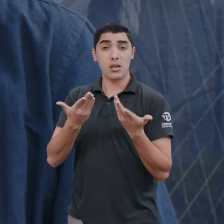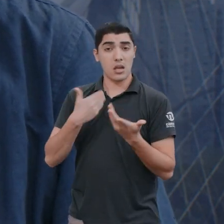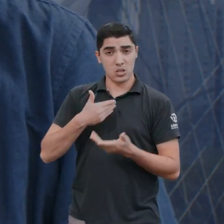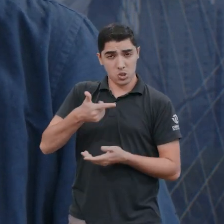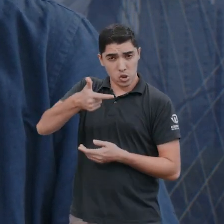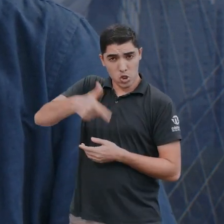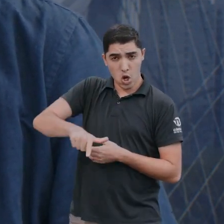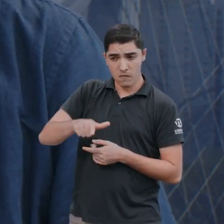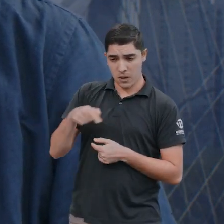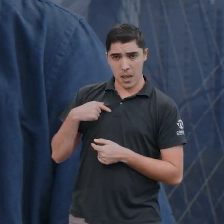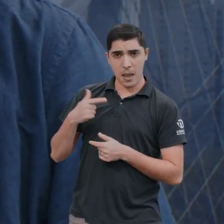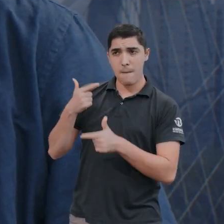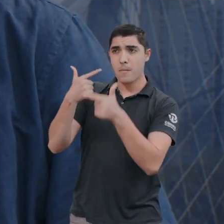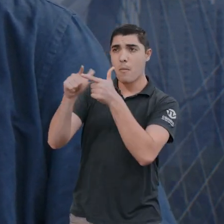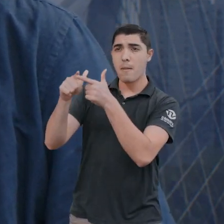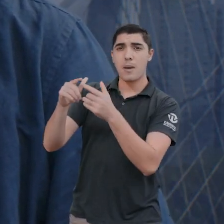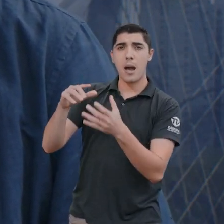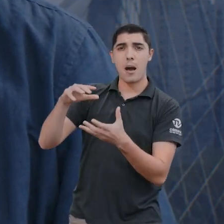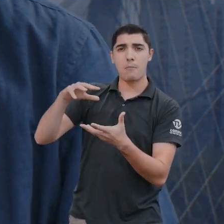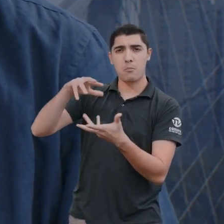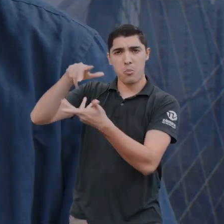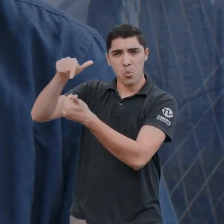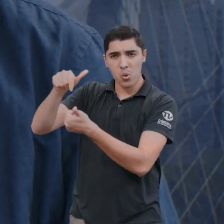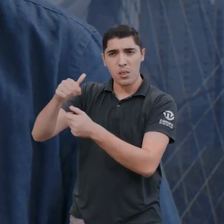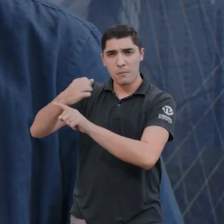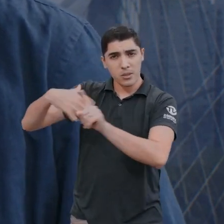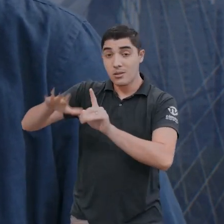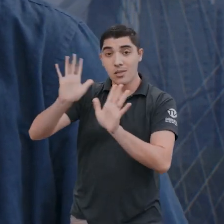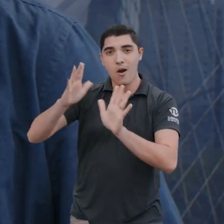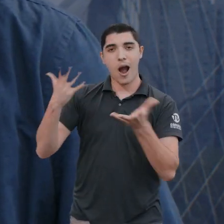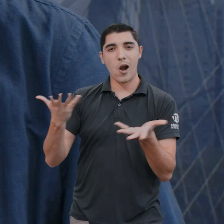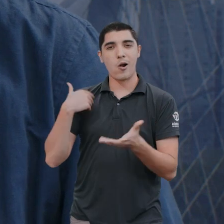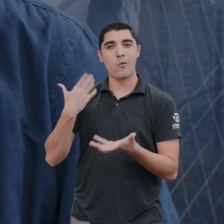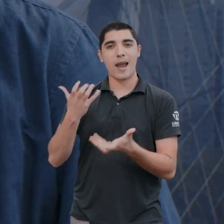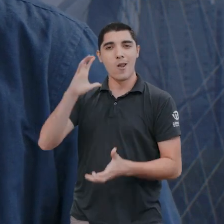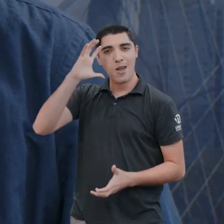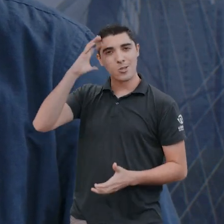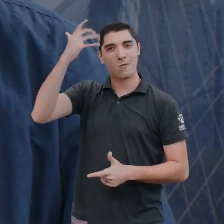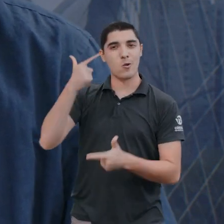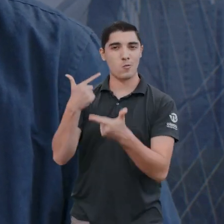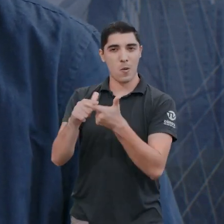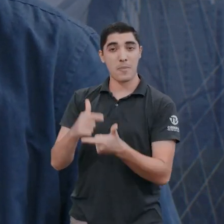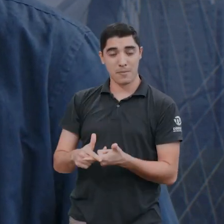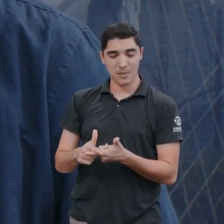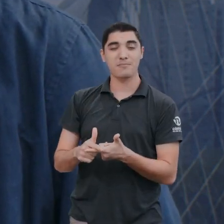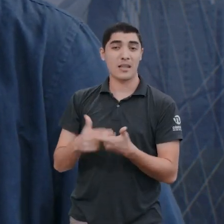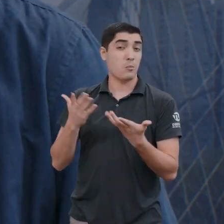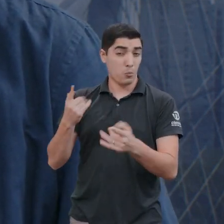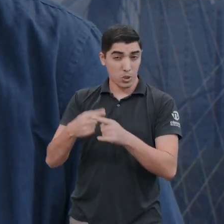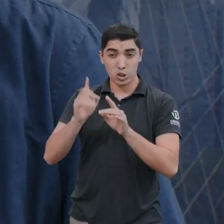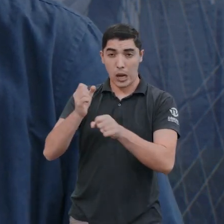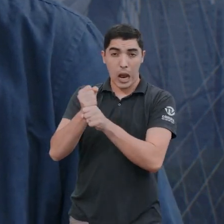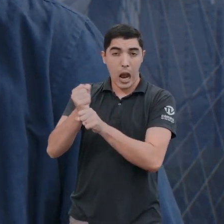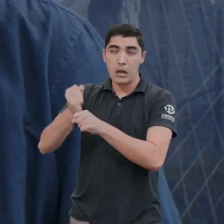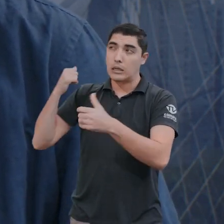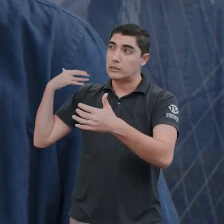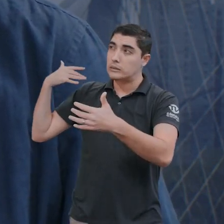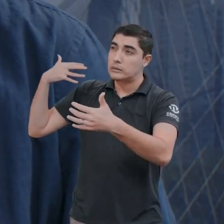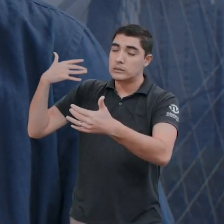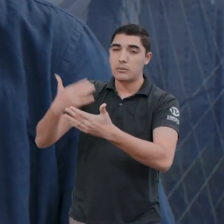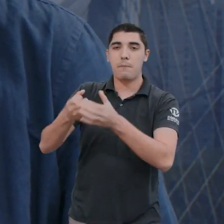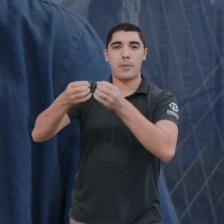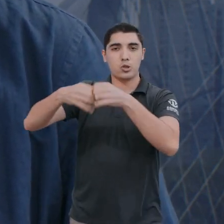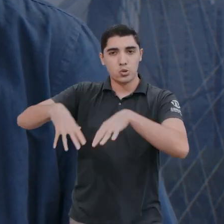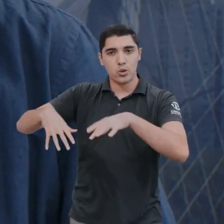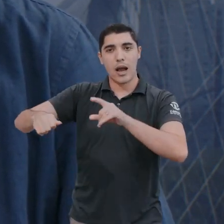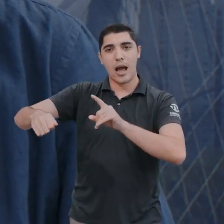você não vai mais fazer parte do problema, mas você vai ser parte da solução para essa indústria que vem de anos prejudicando a